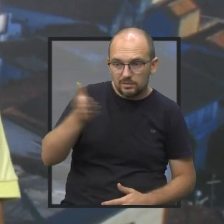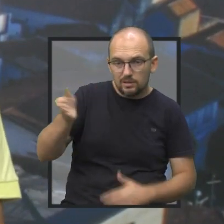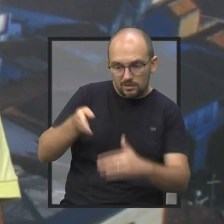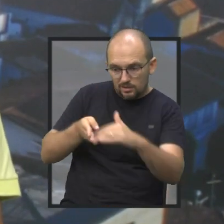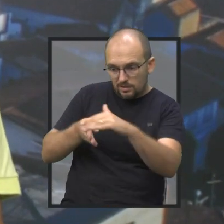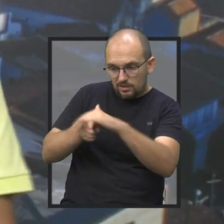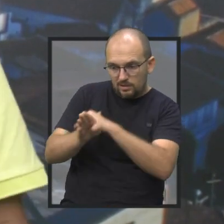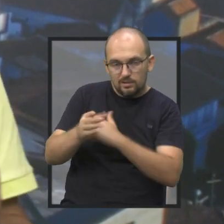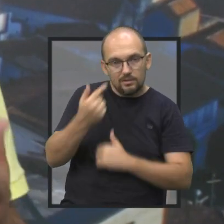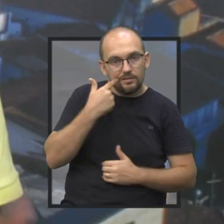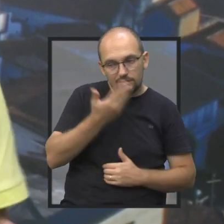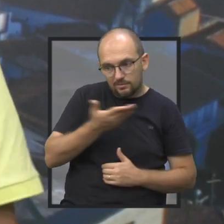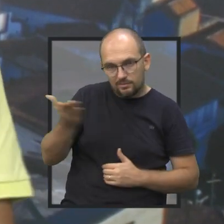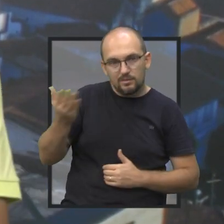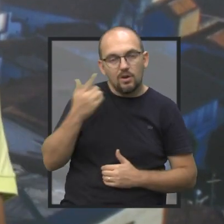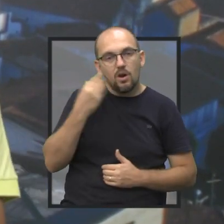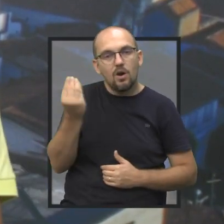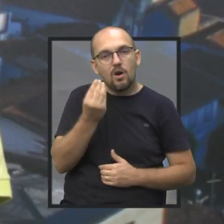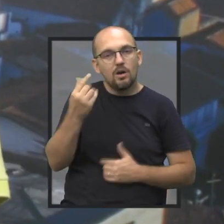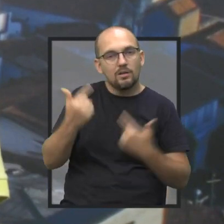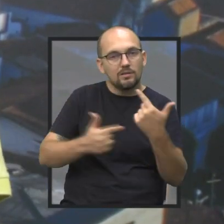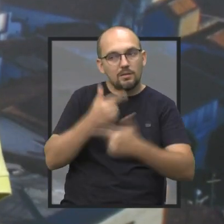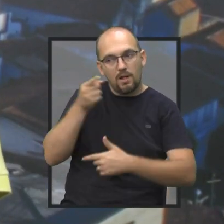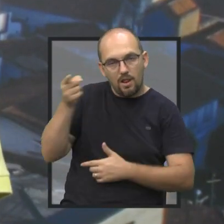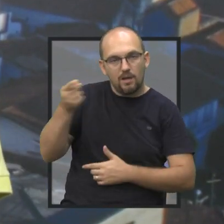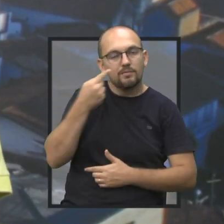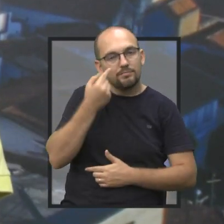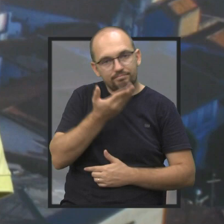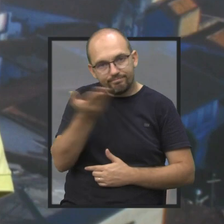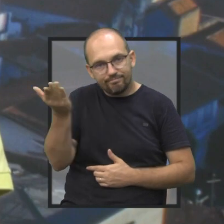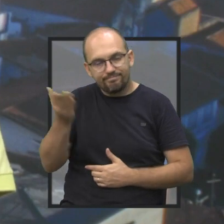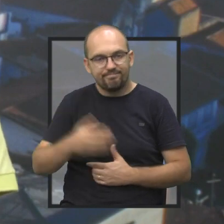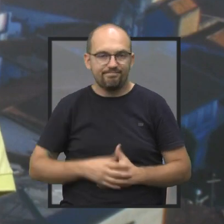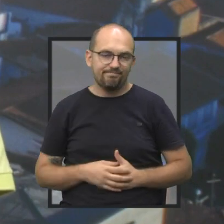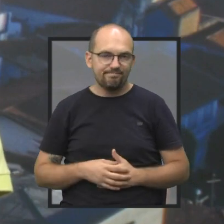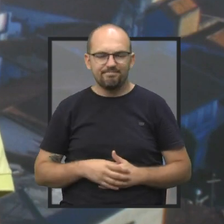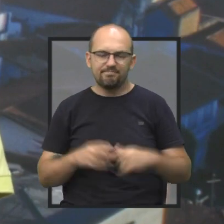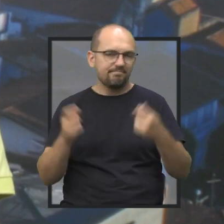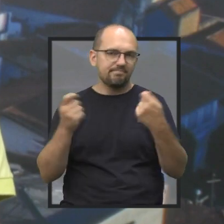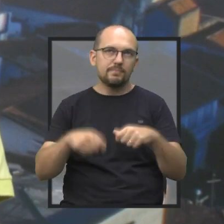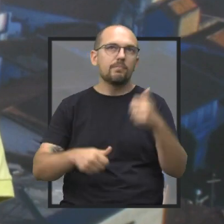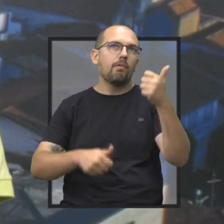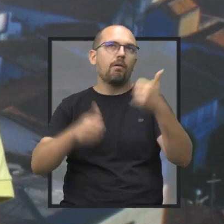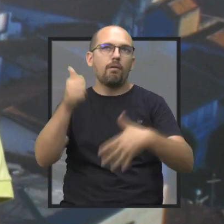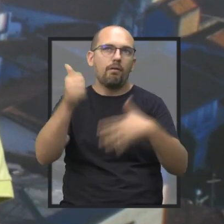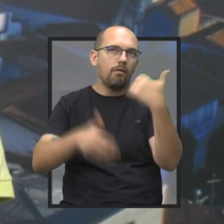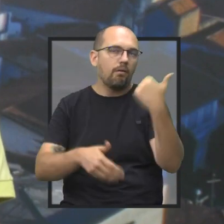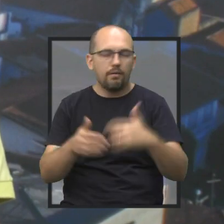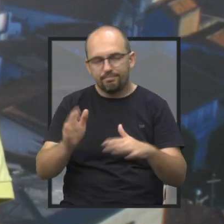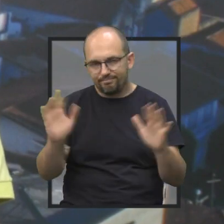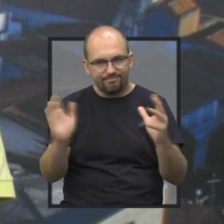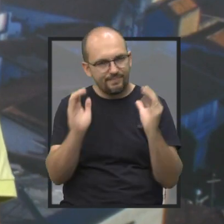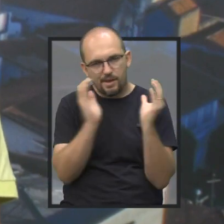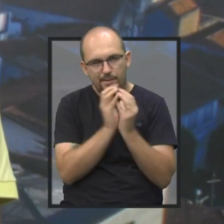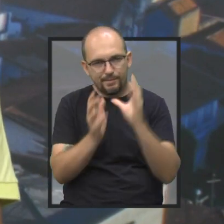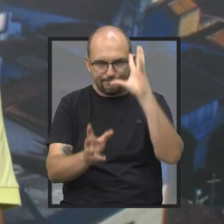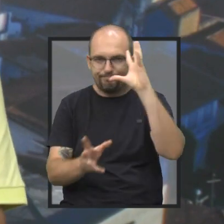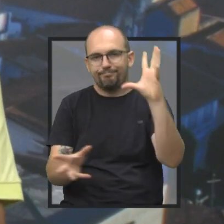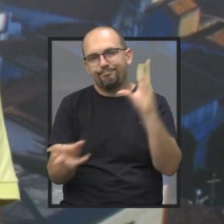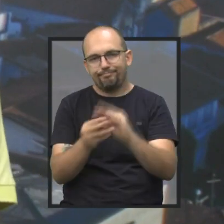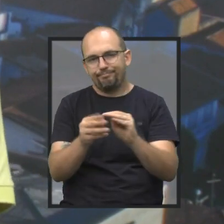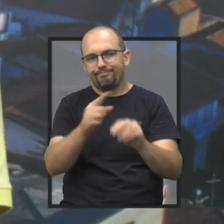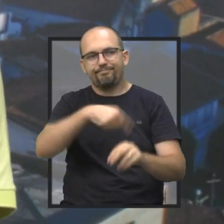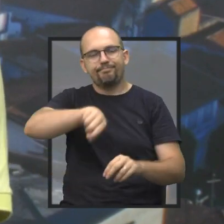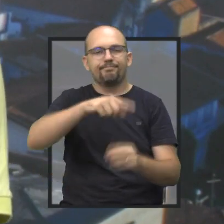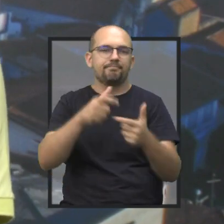entrar, ver o trabalho que é feito lá. Não precisa comentar. Essa aí é a maioria